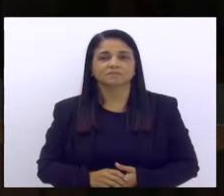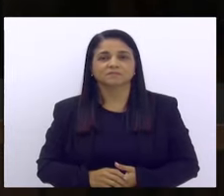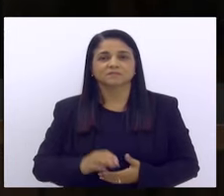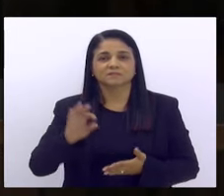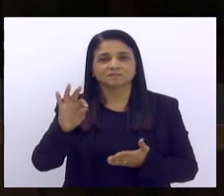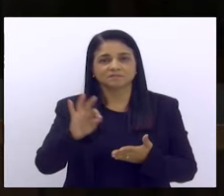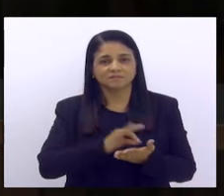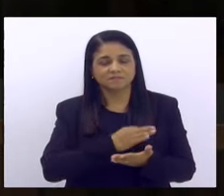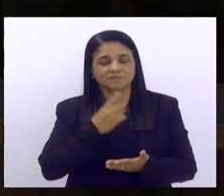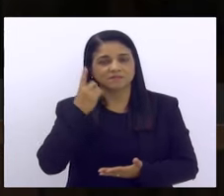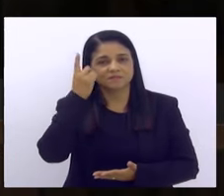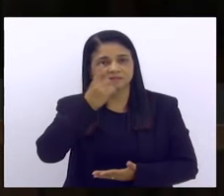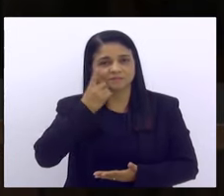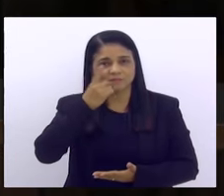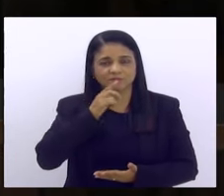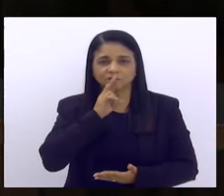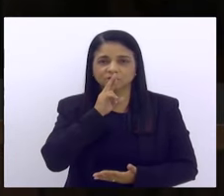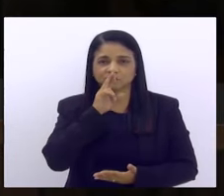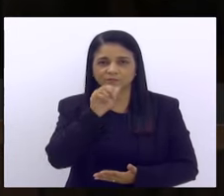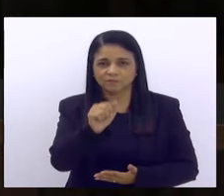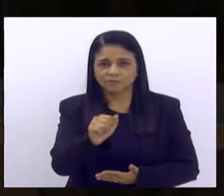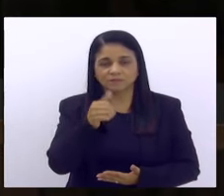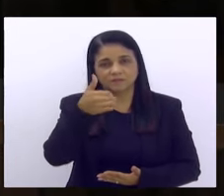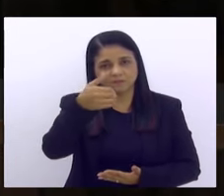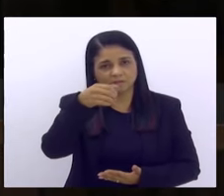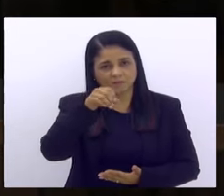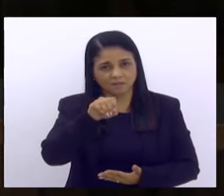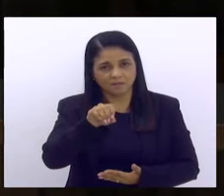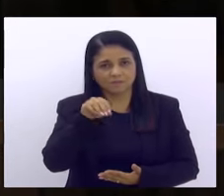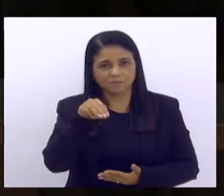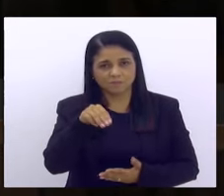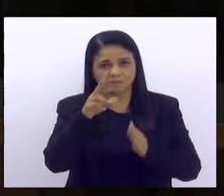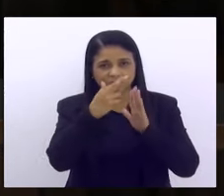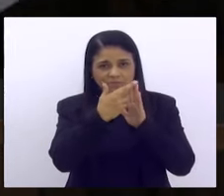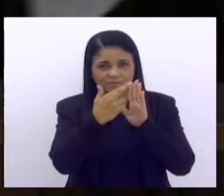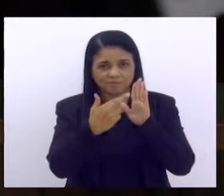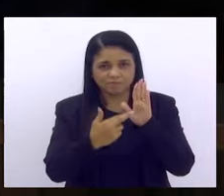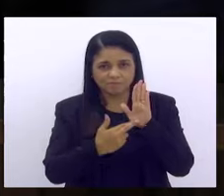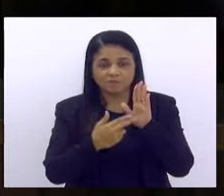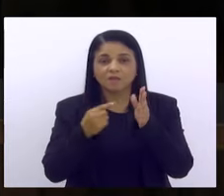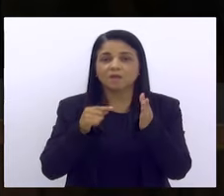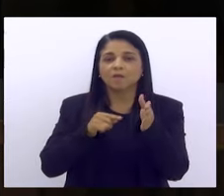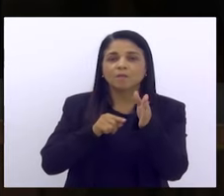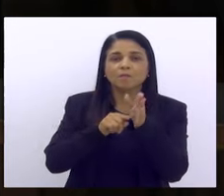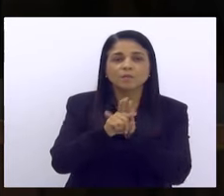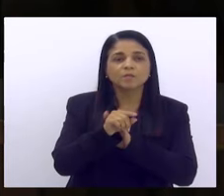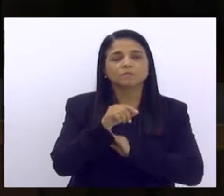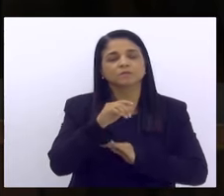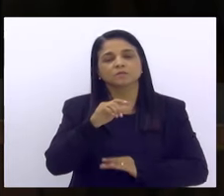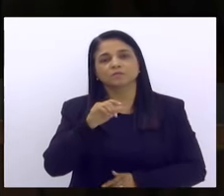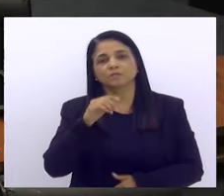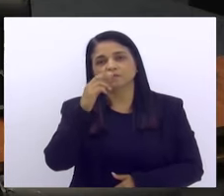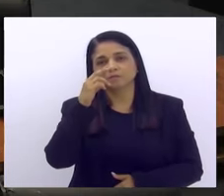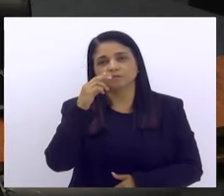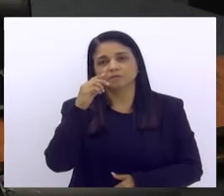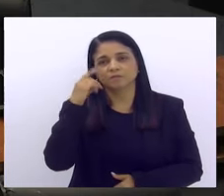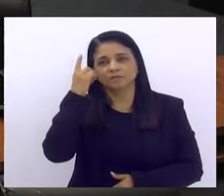é o deputado Rodrigo Amorim, que tem 10 minutos pelo tempo regimental, em permuta com o deputado Alan Lopes.